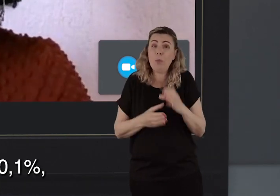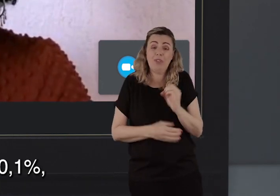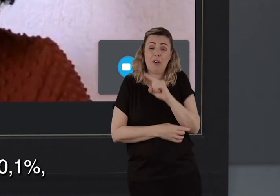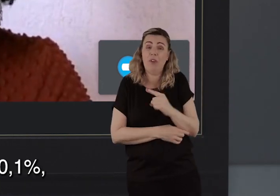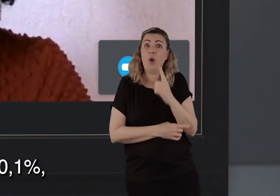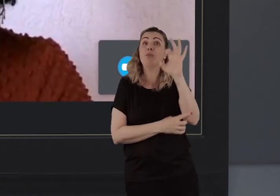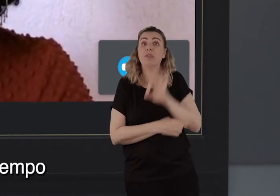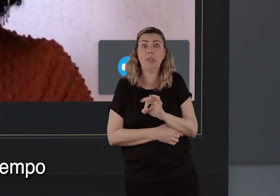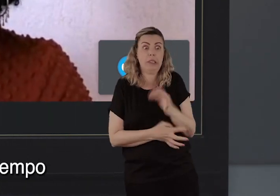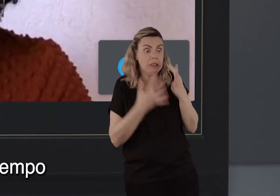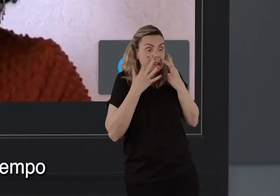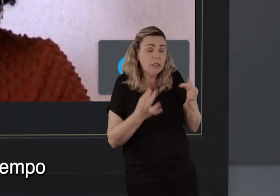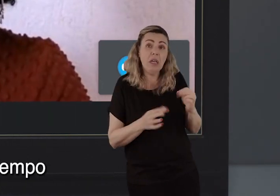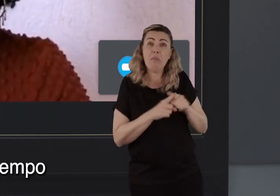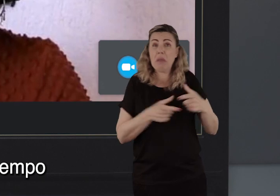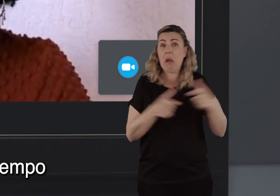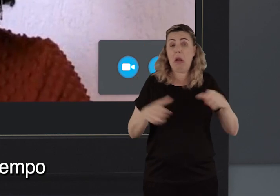do 0,1%, enquanto